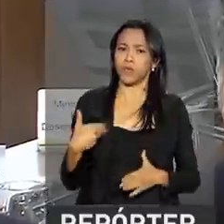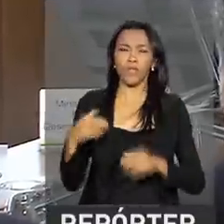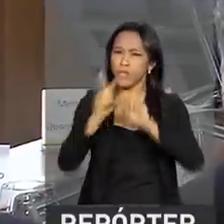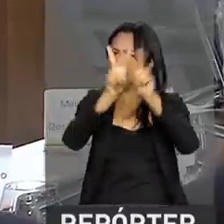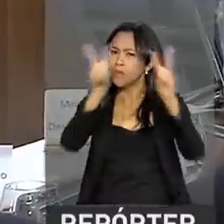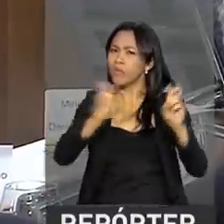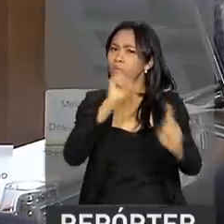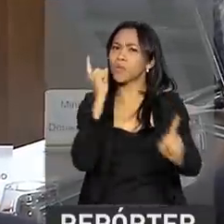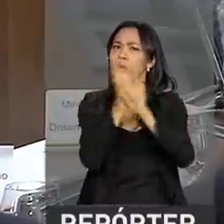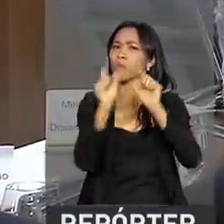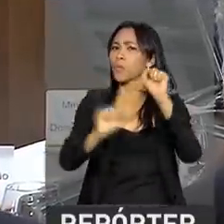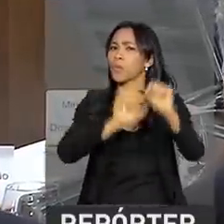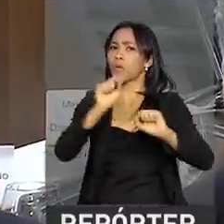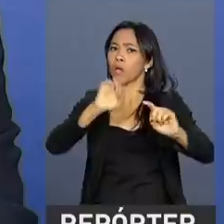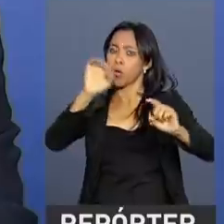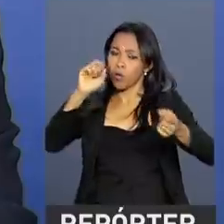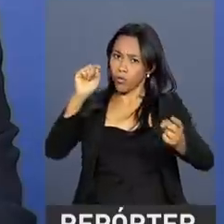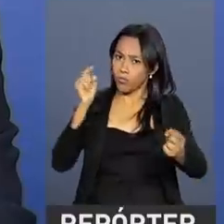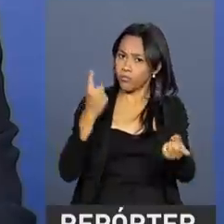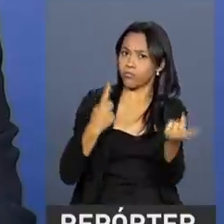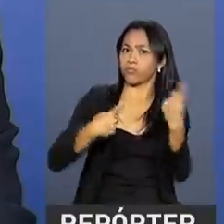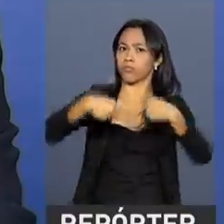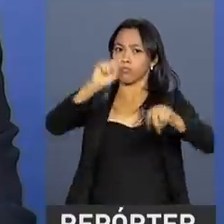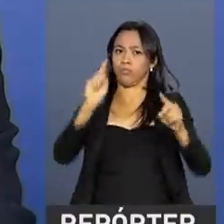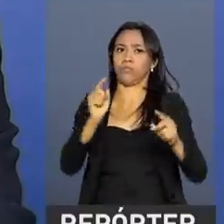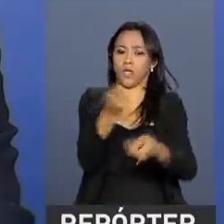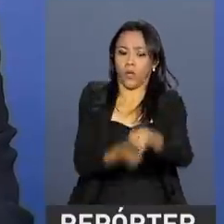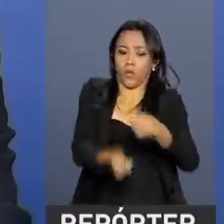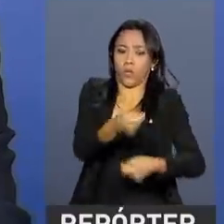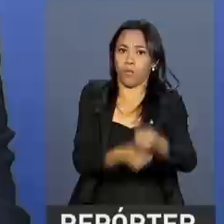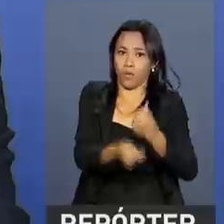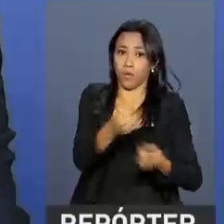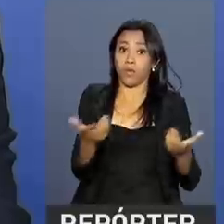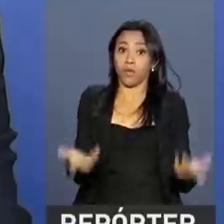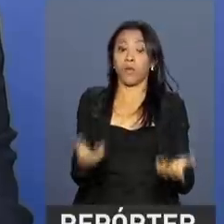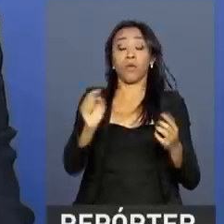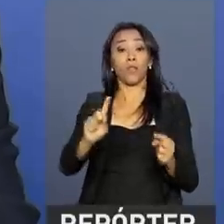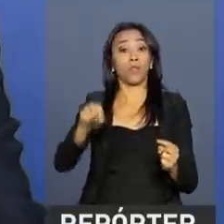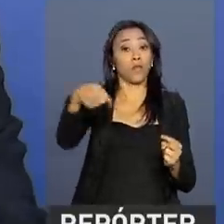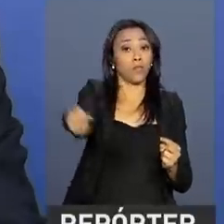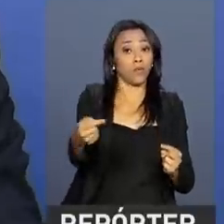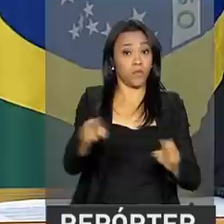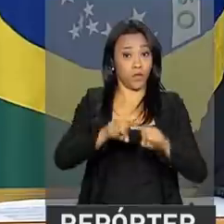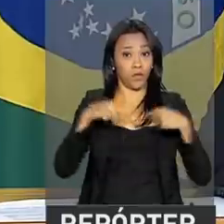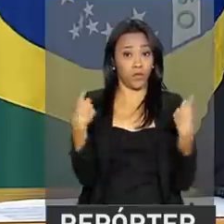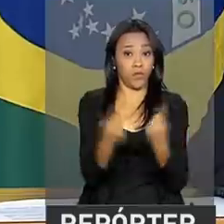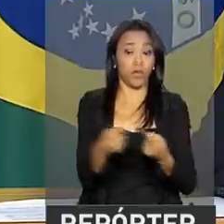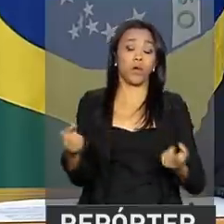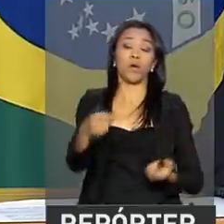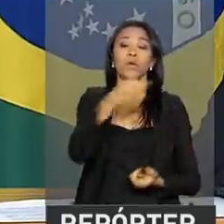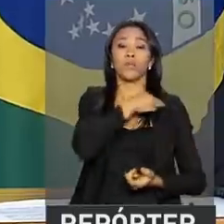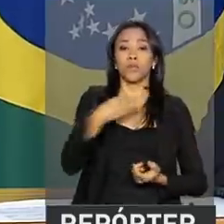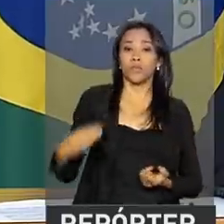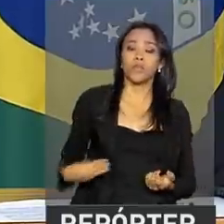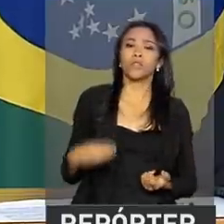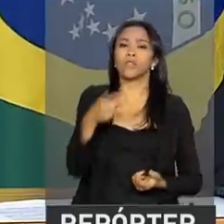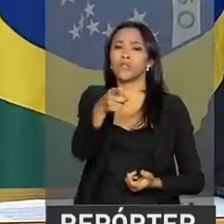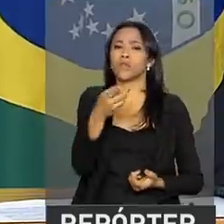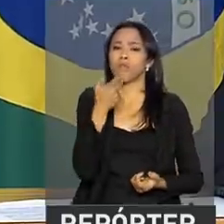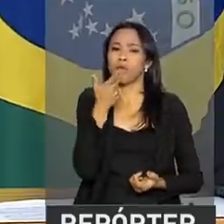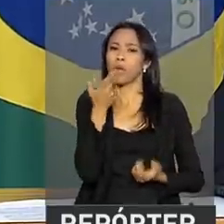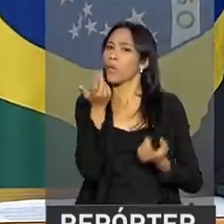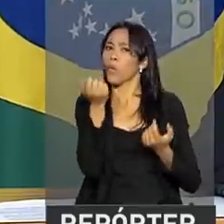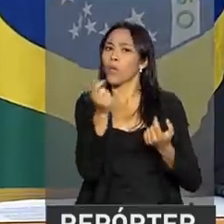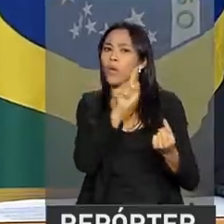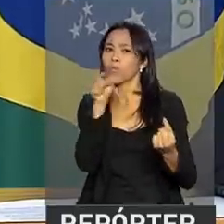foi o progresso econômico após a reunião o ministro da fazenda henrique meirelles falou da expectativa de que a nova